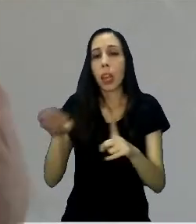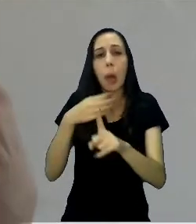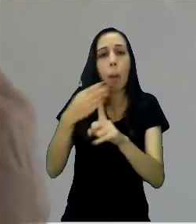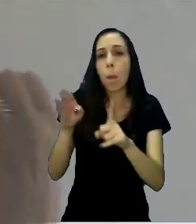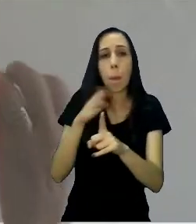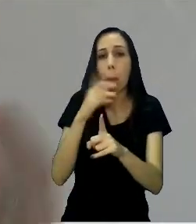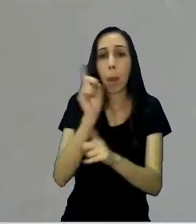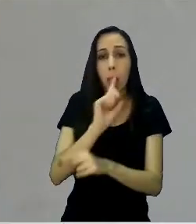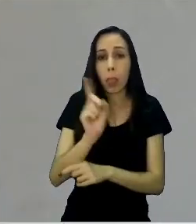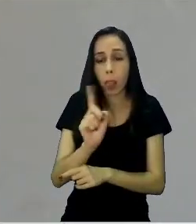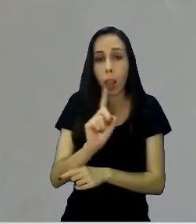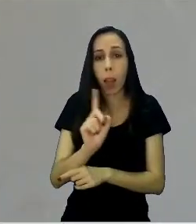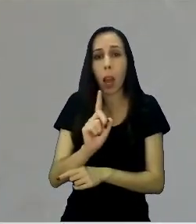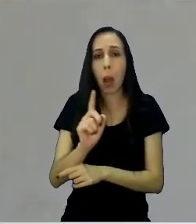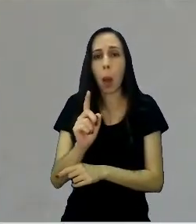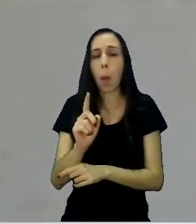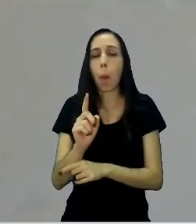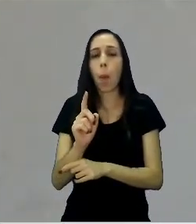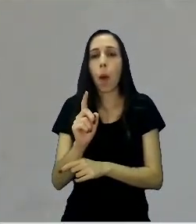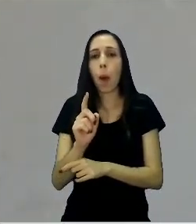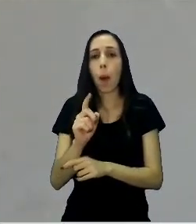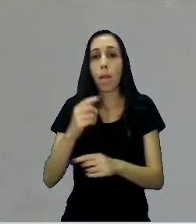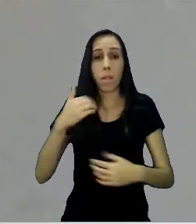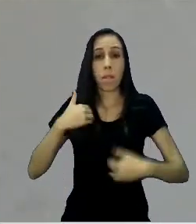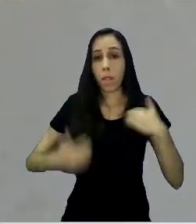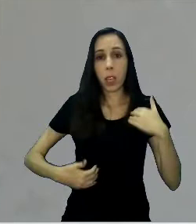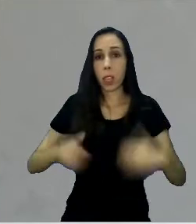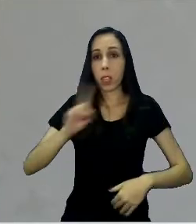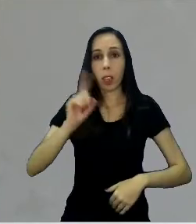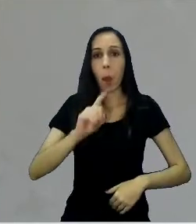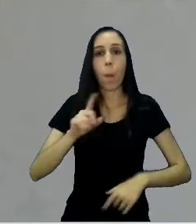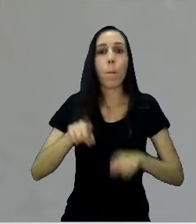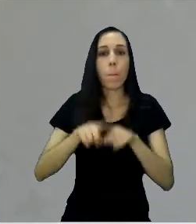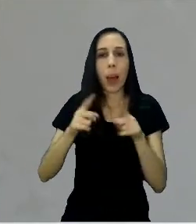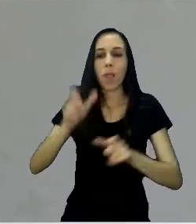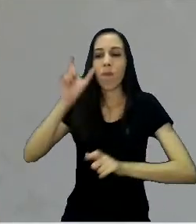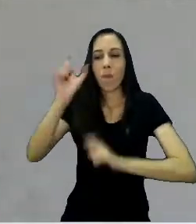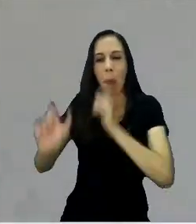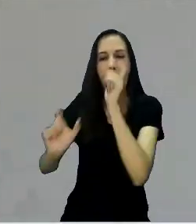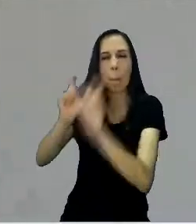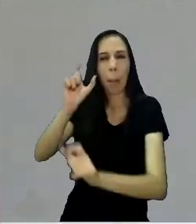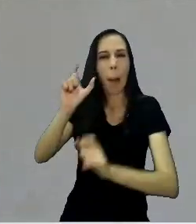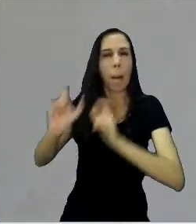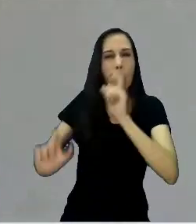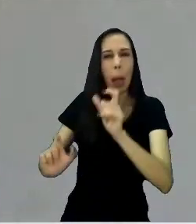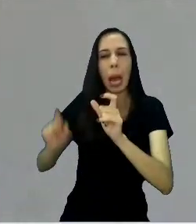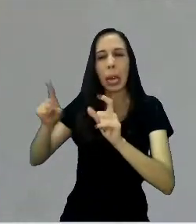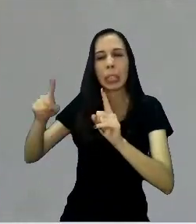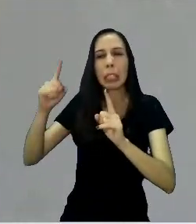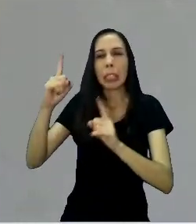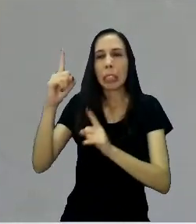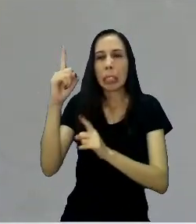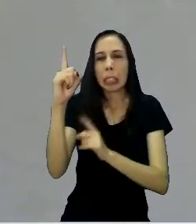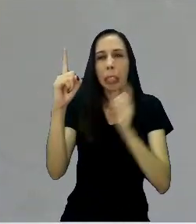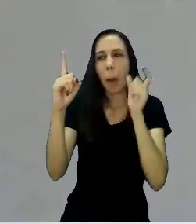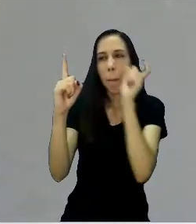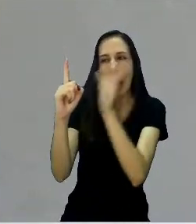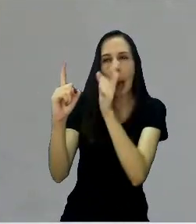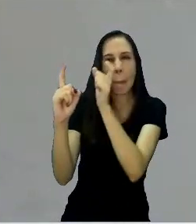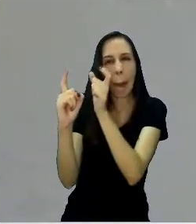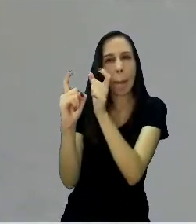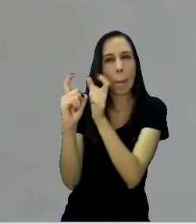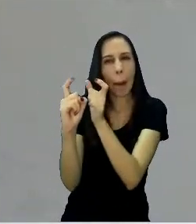E não a maltratava, não a agredia fisicamente, mas verbalmente. Ele a colocava